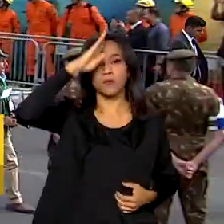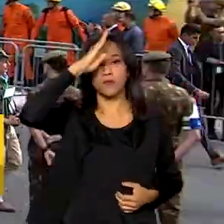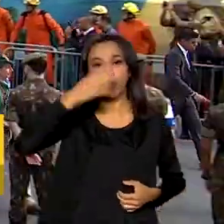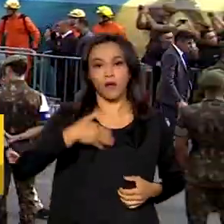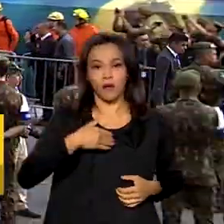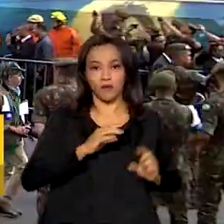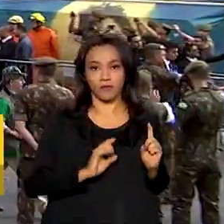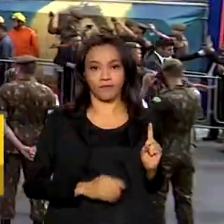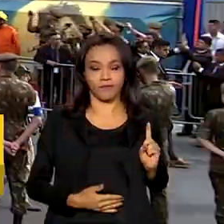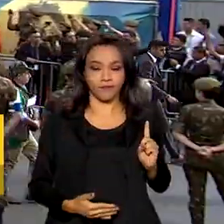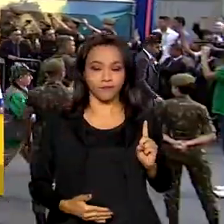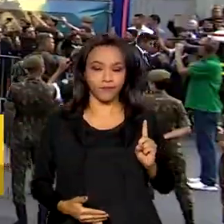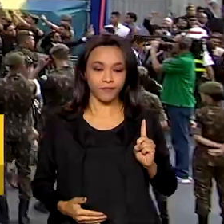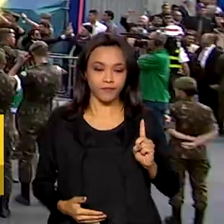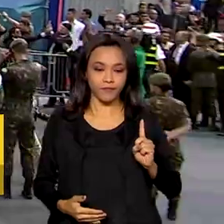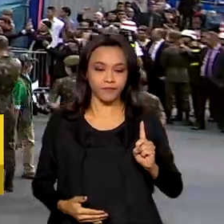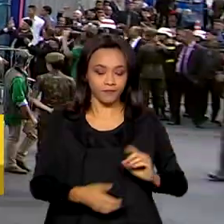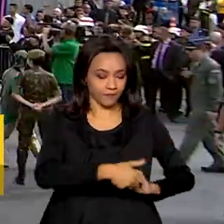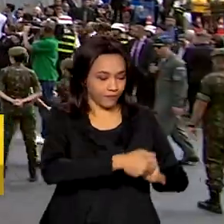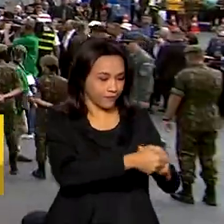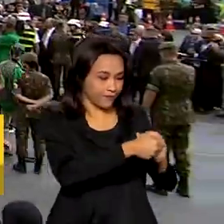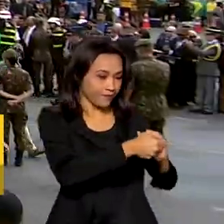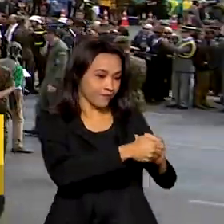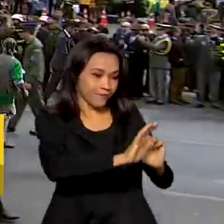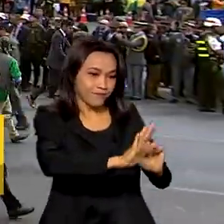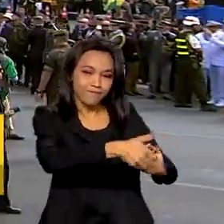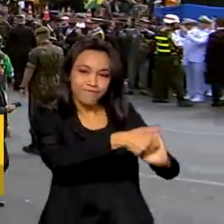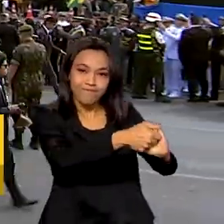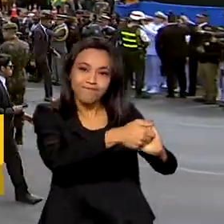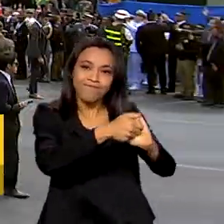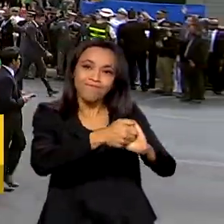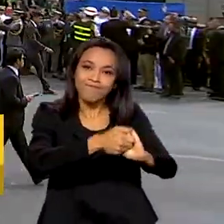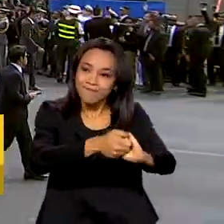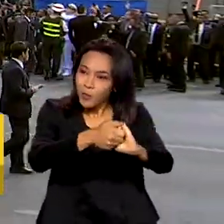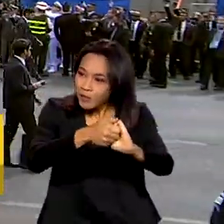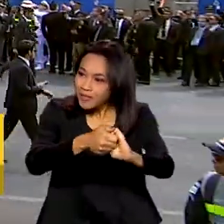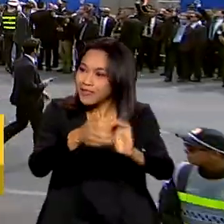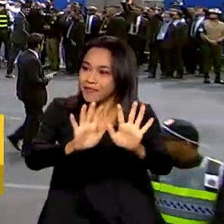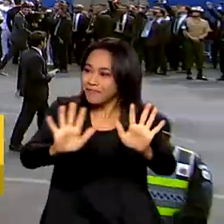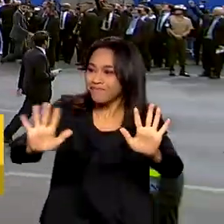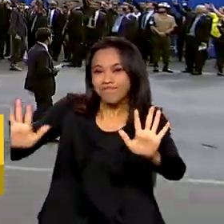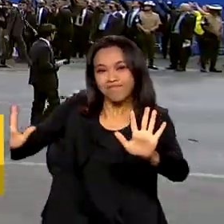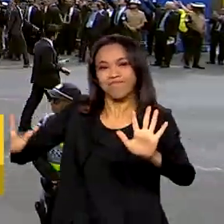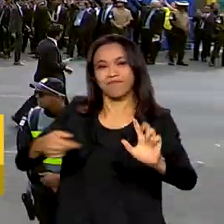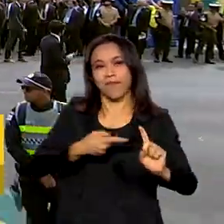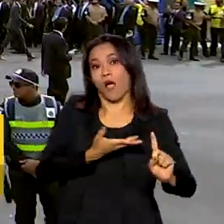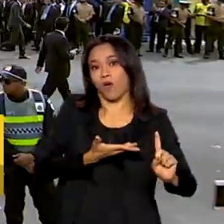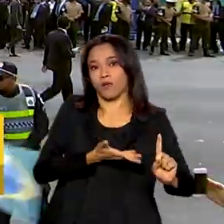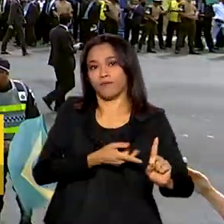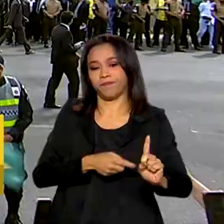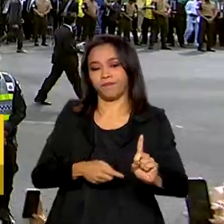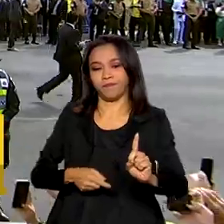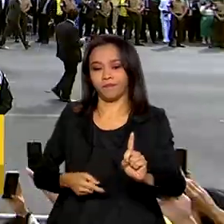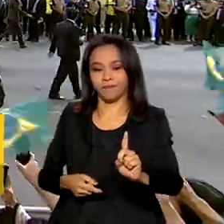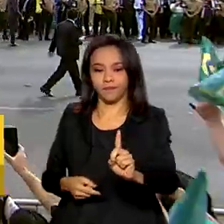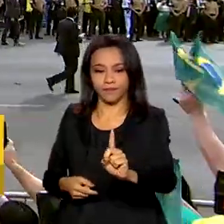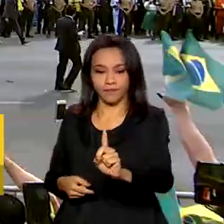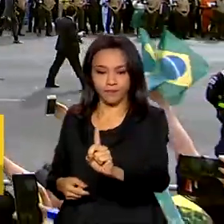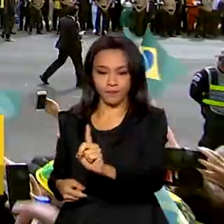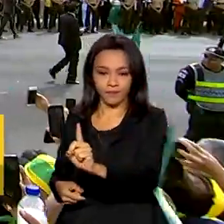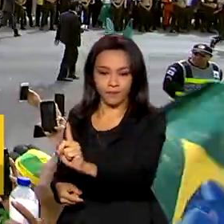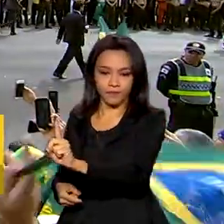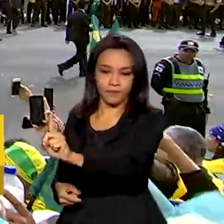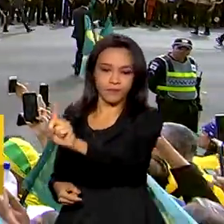seguiu caminhando ali, cumprimentando apoiadores, cumprimentando o público ali, ele está seguindo, não é isso, coronel? Agora,